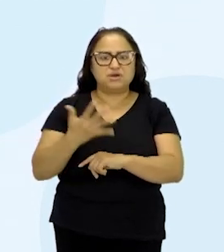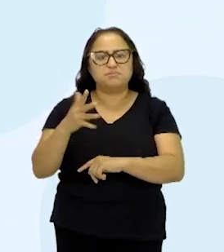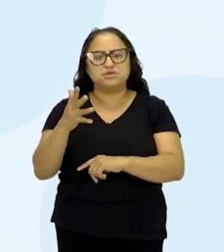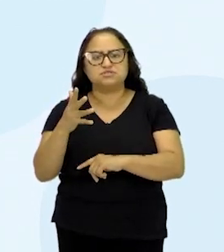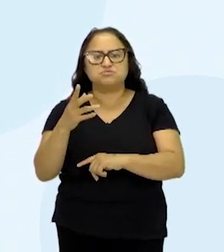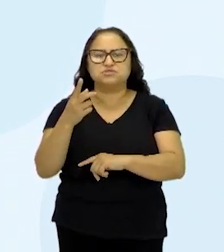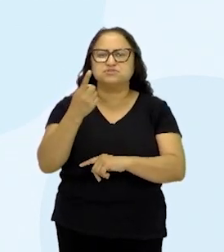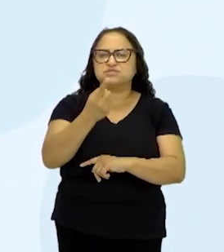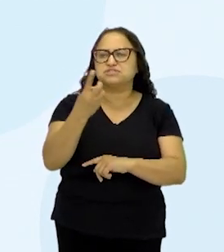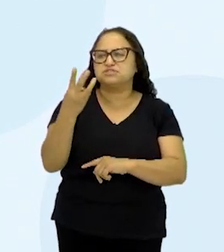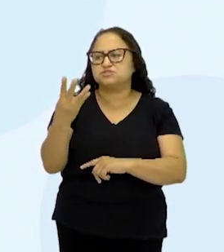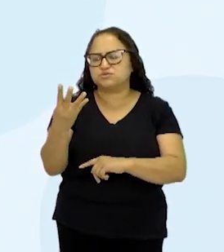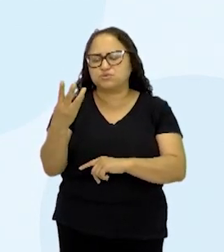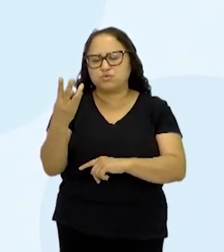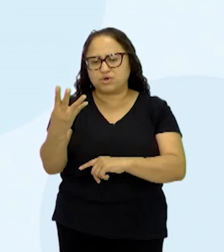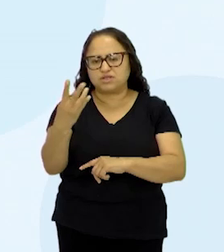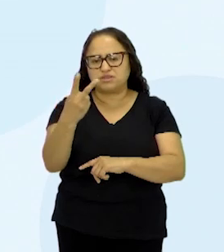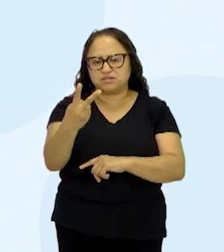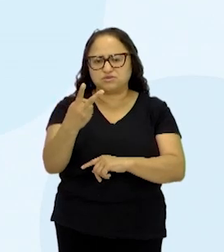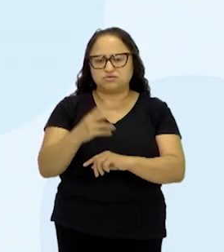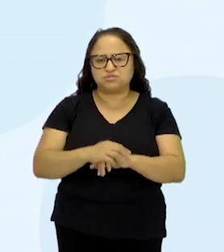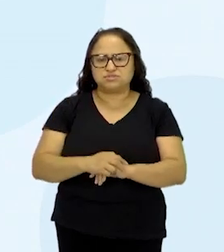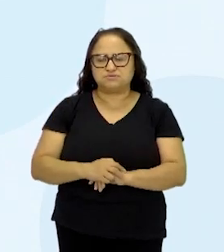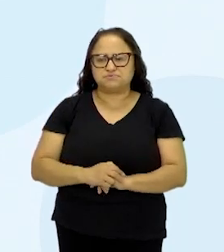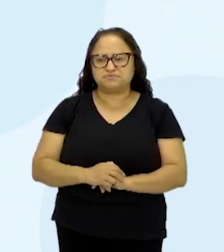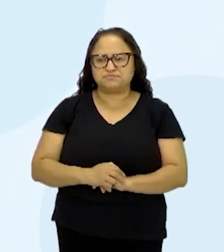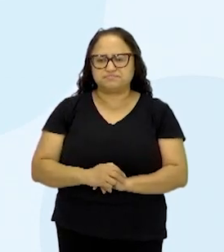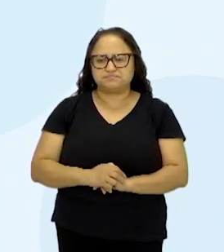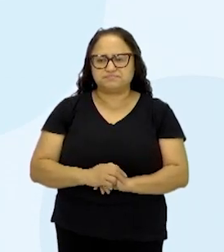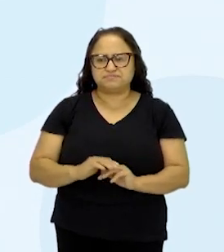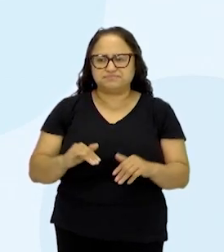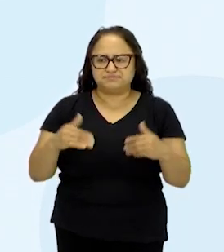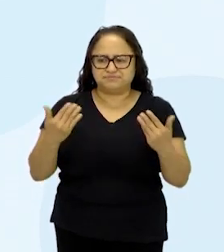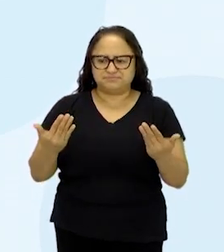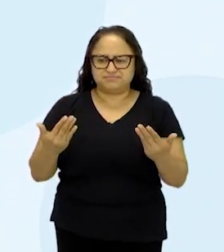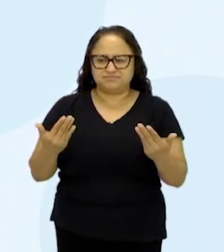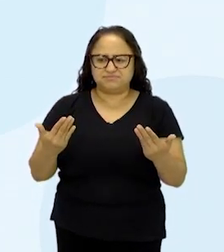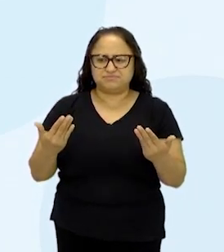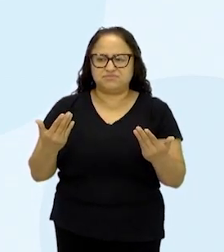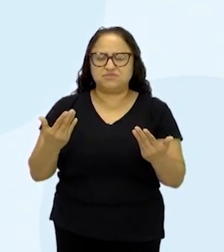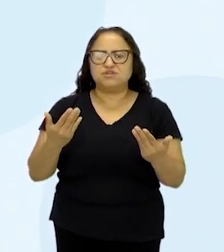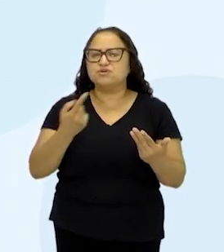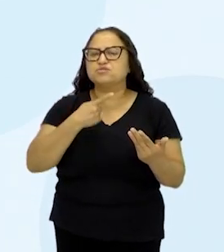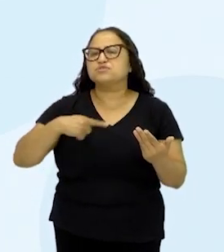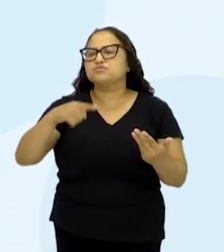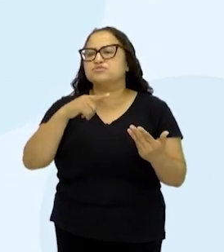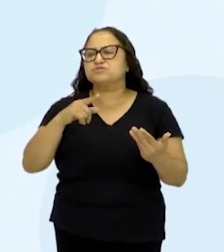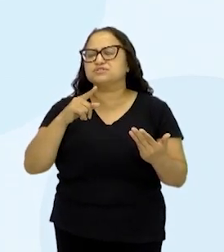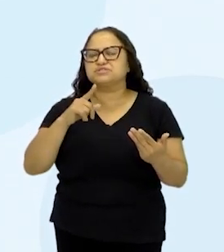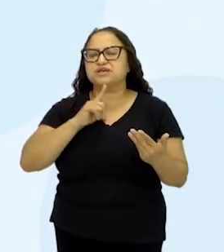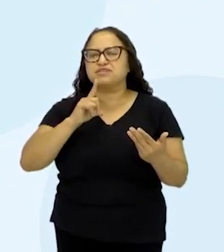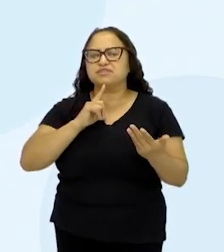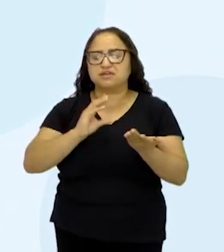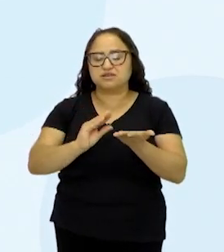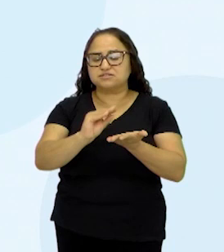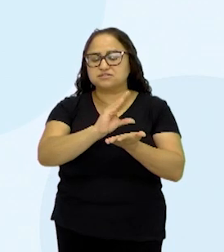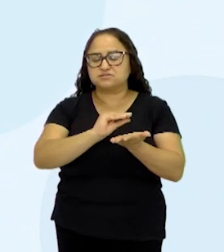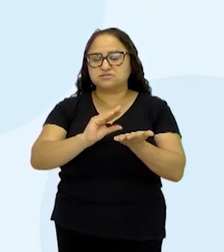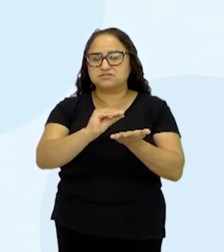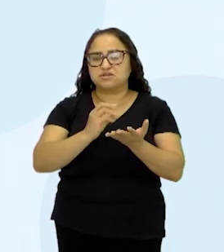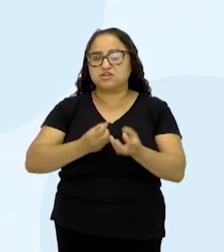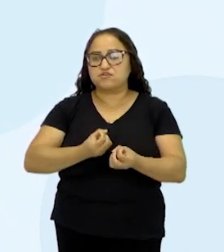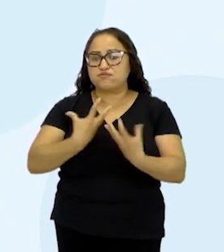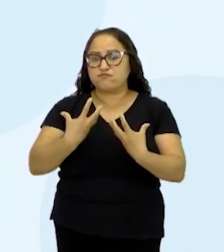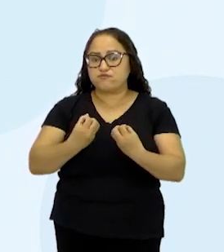141 e 142. Então, pessoal, a gente vai ter que colocar todos esses dados ou